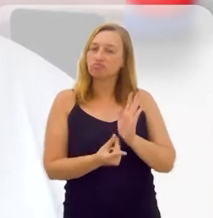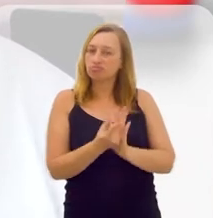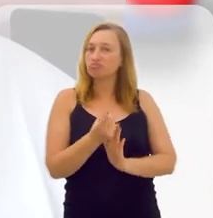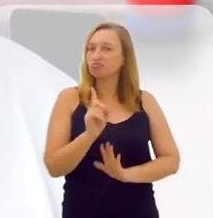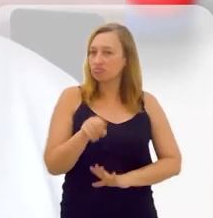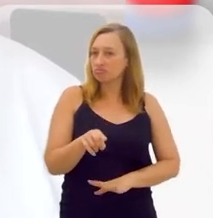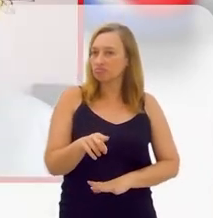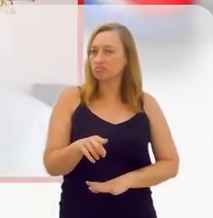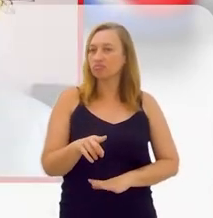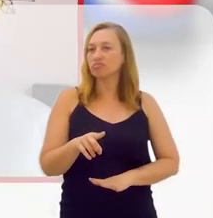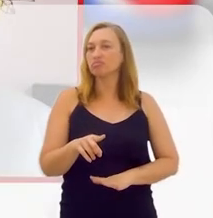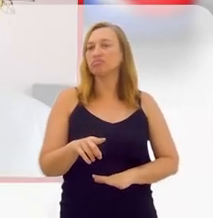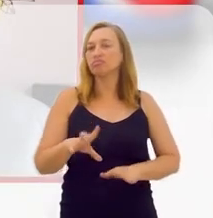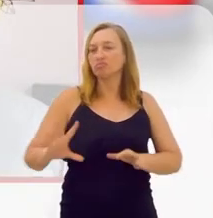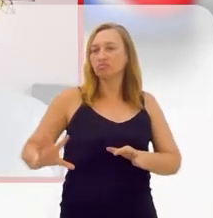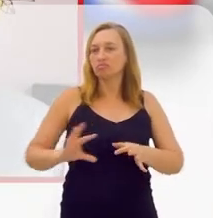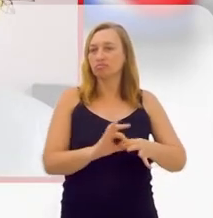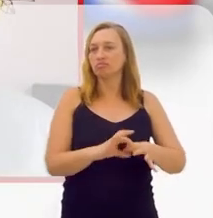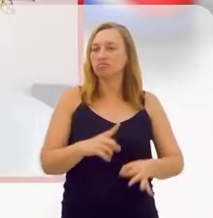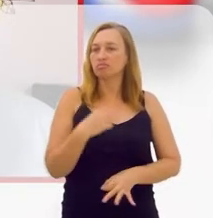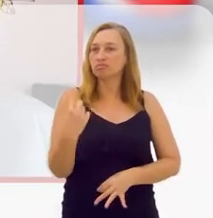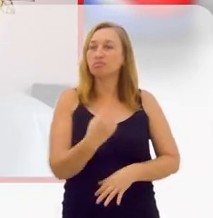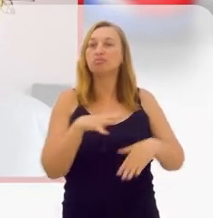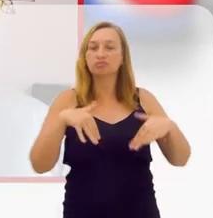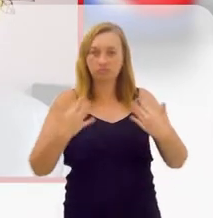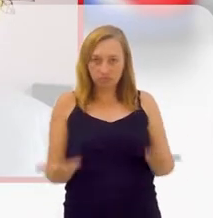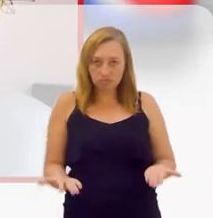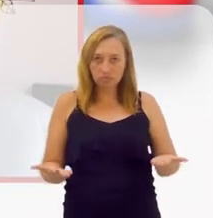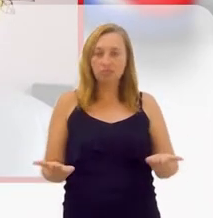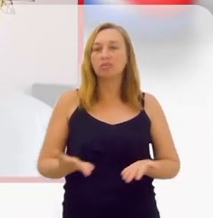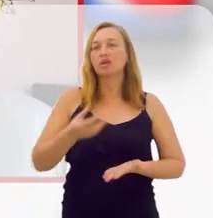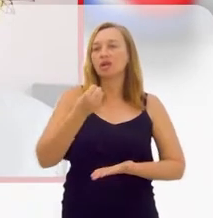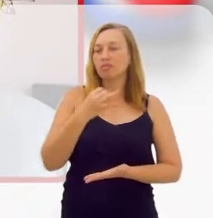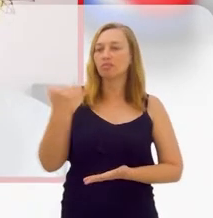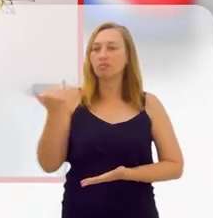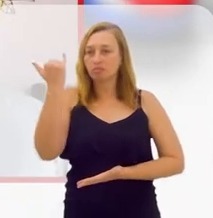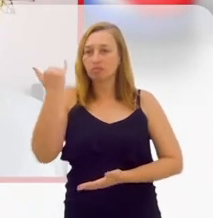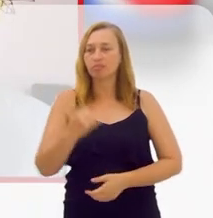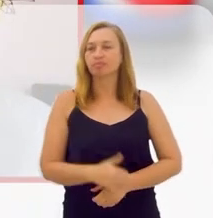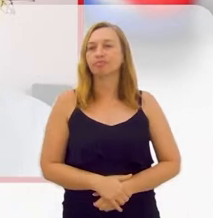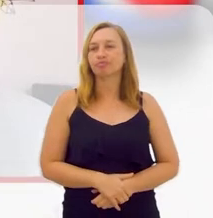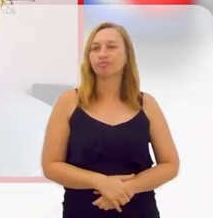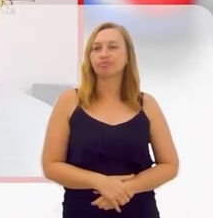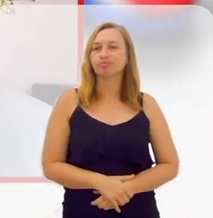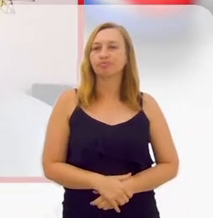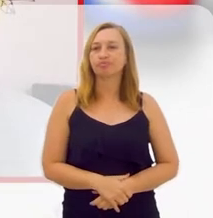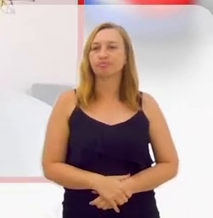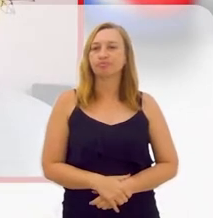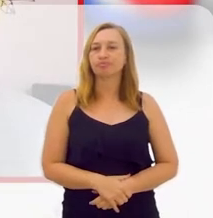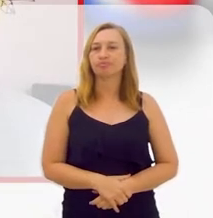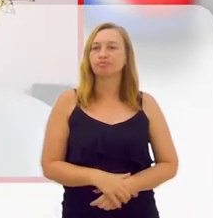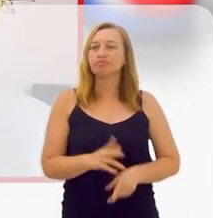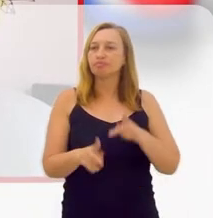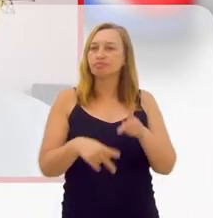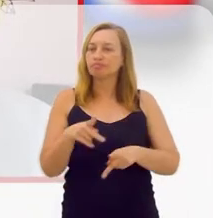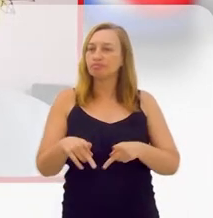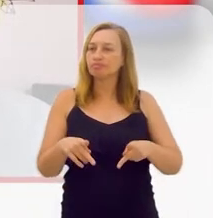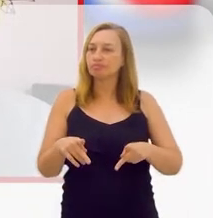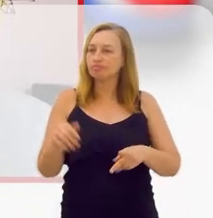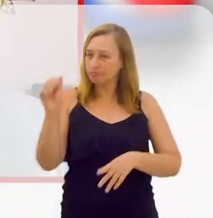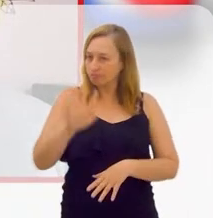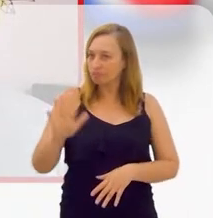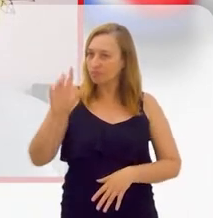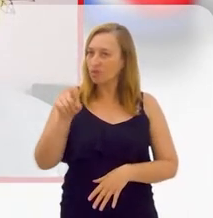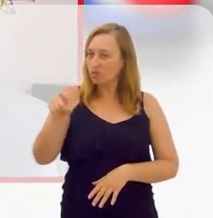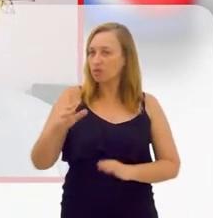parte financeira, né, agrega bastante para a gente, então isso é bem importante. E para a população como